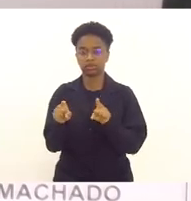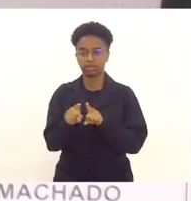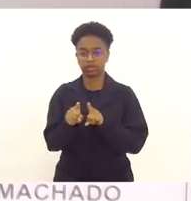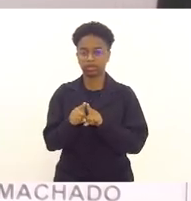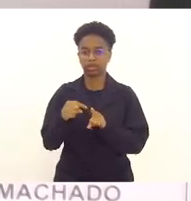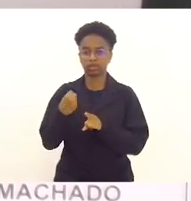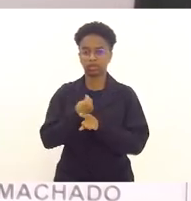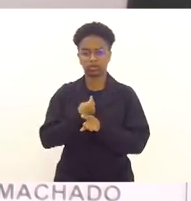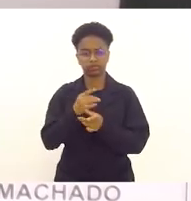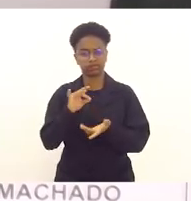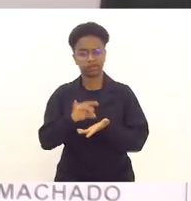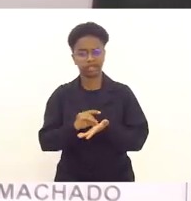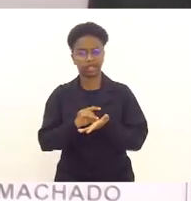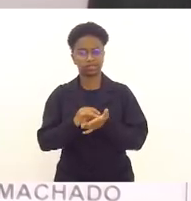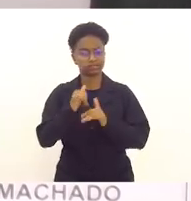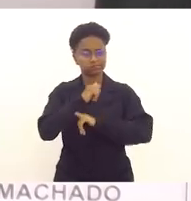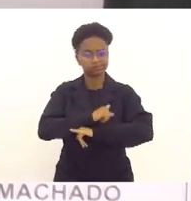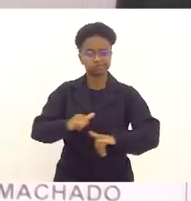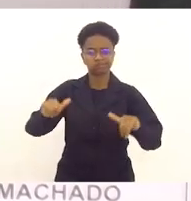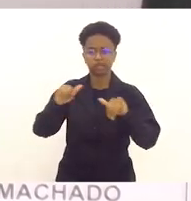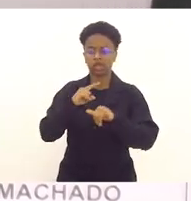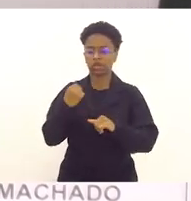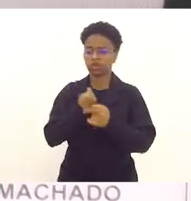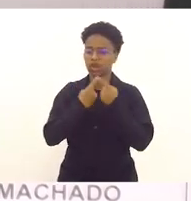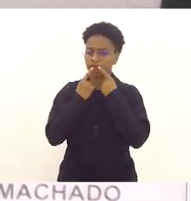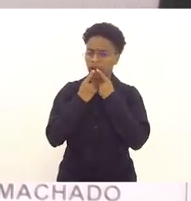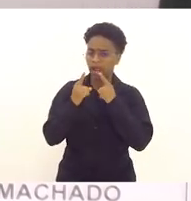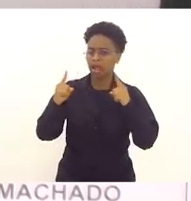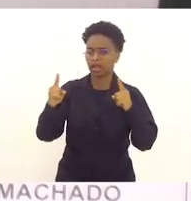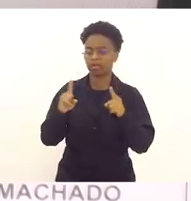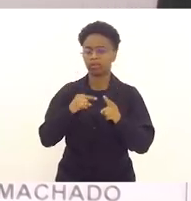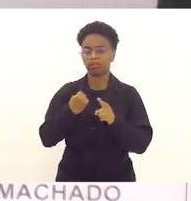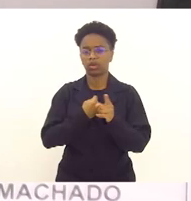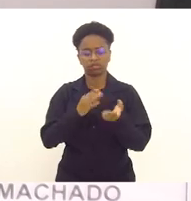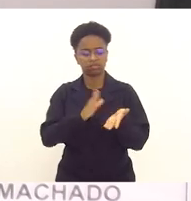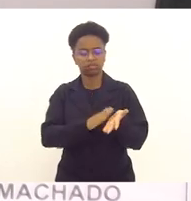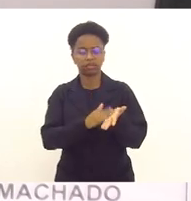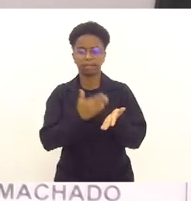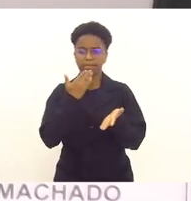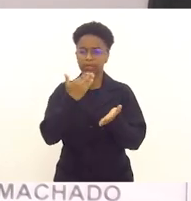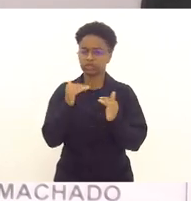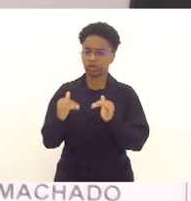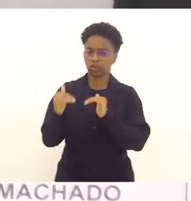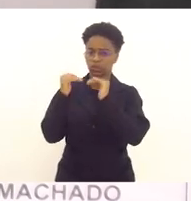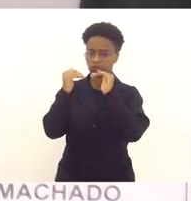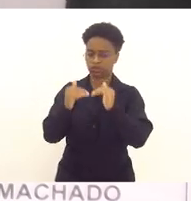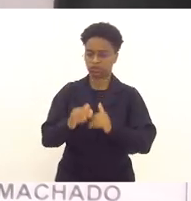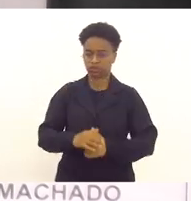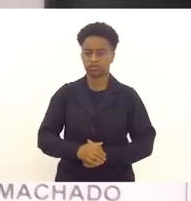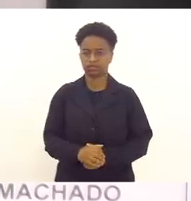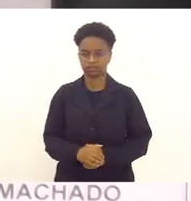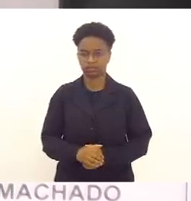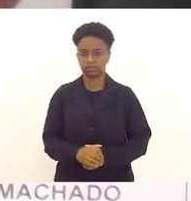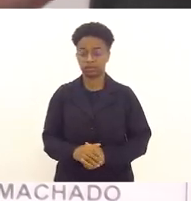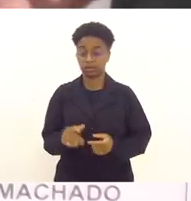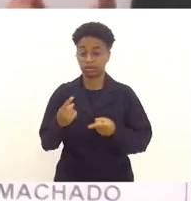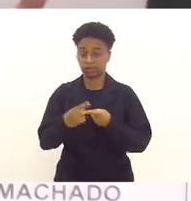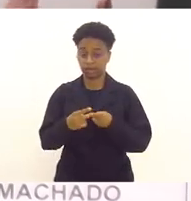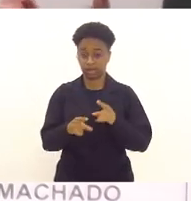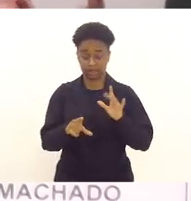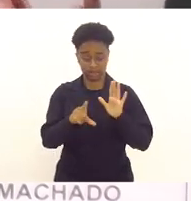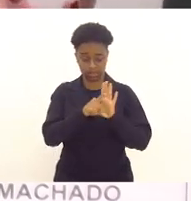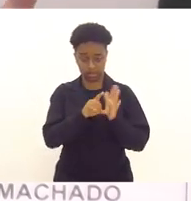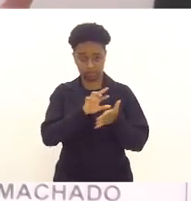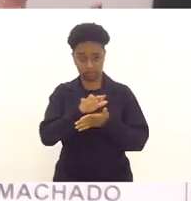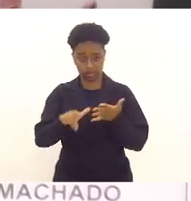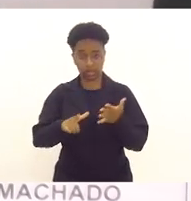a boca Realmente vamos reclamar vamos cobrar das autoridades porque as leis